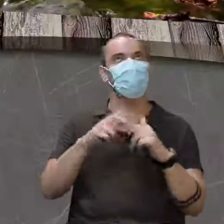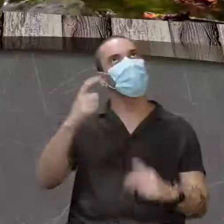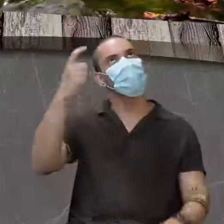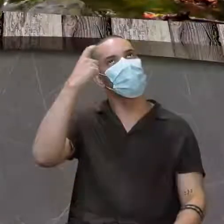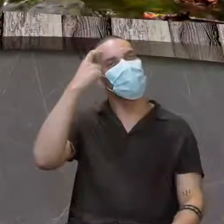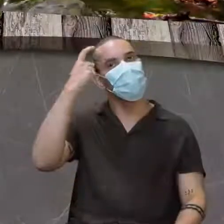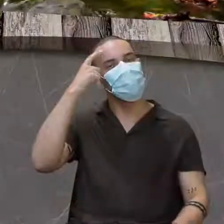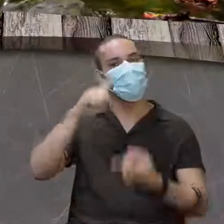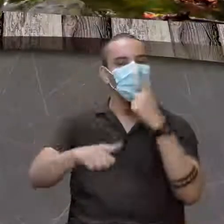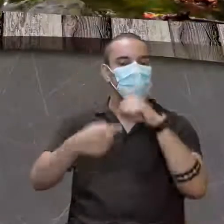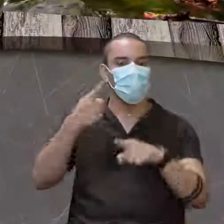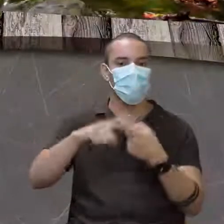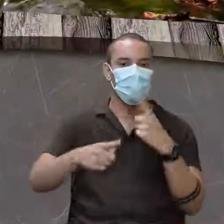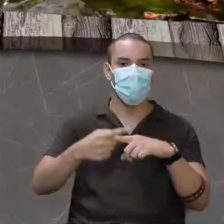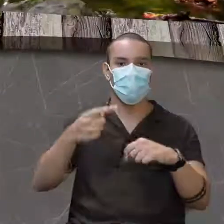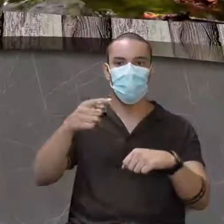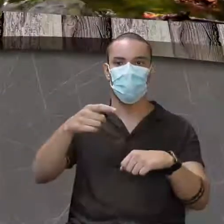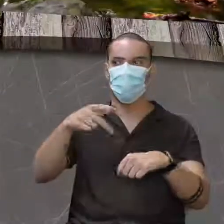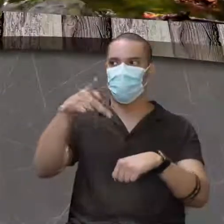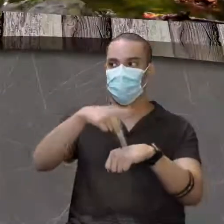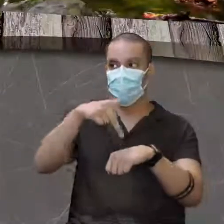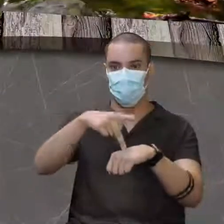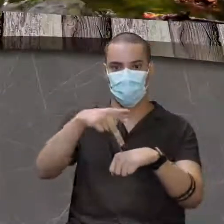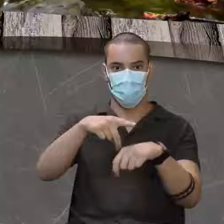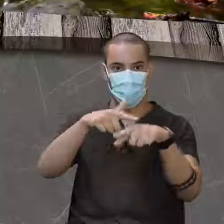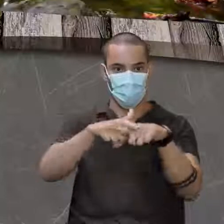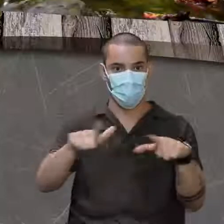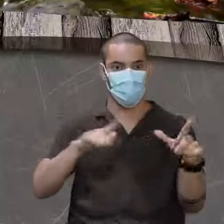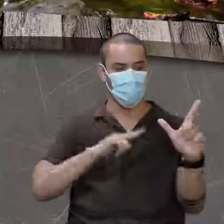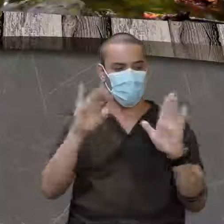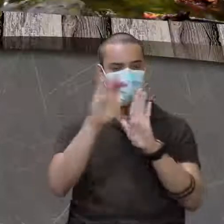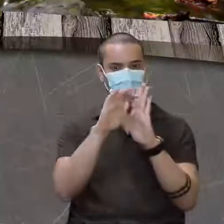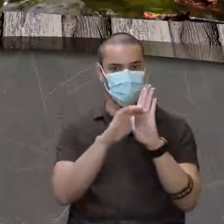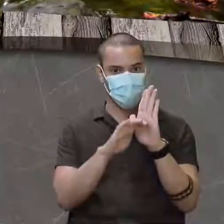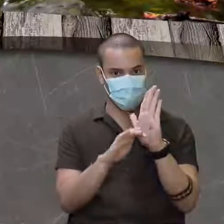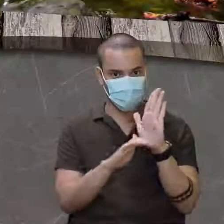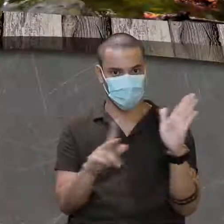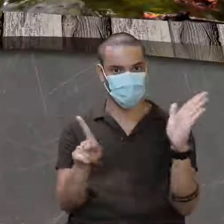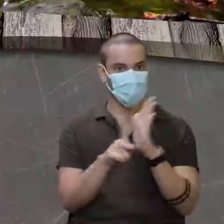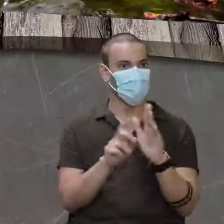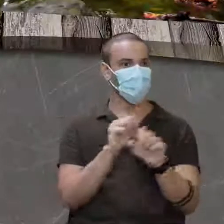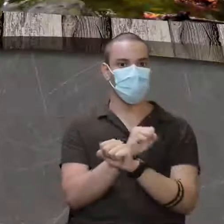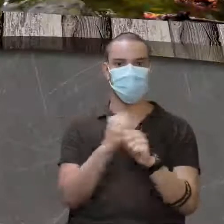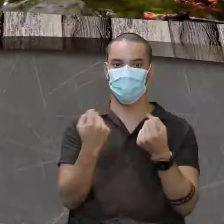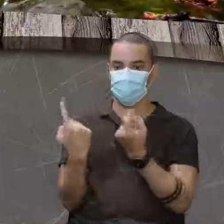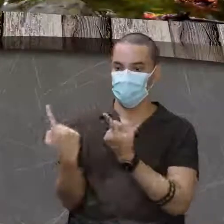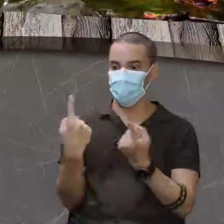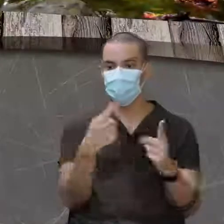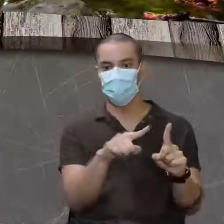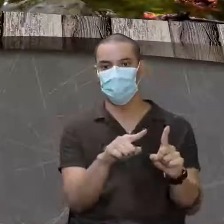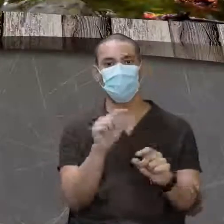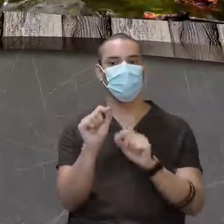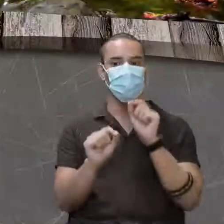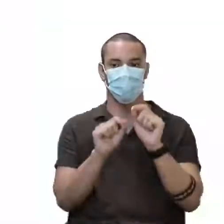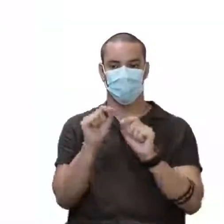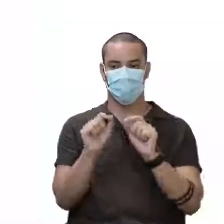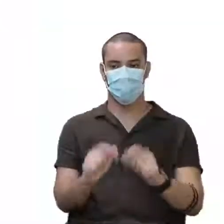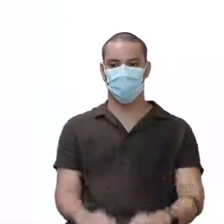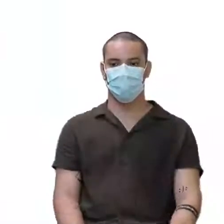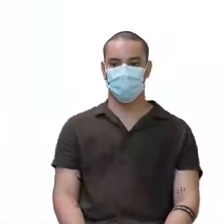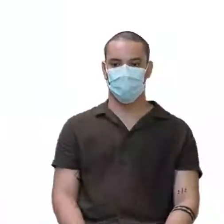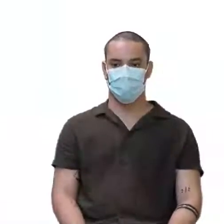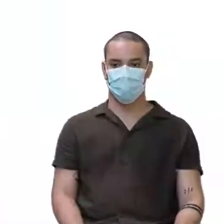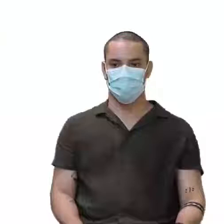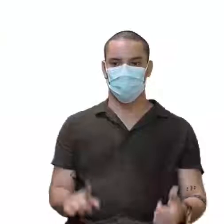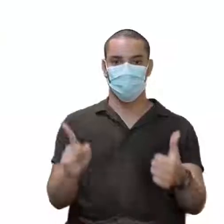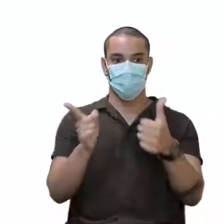nesse ambiente, rocha nua. Aí os fatores que são desfavoráveis para esse ambiente. Olha lá no quadro.